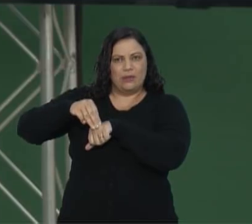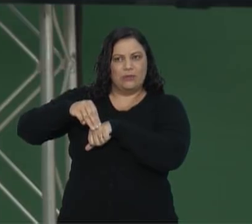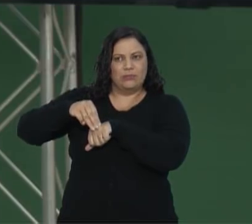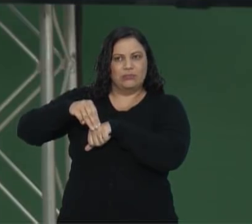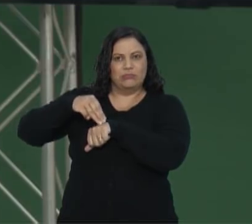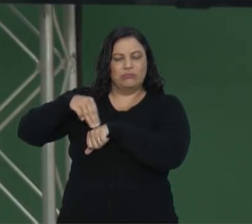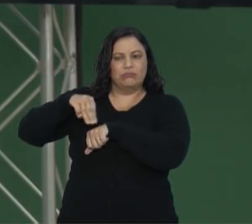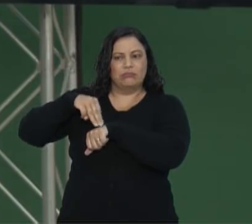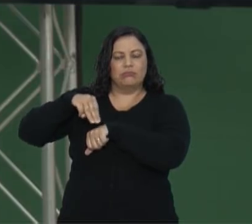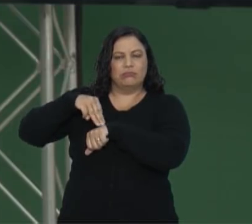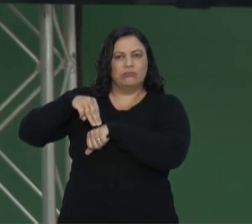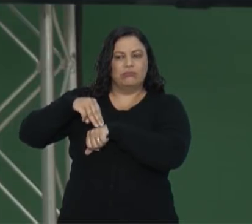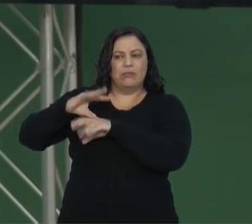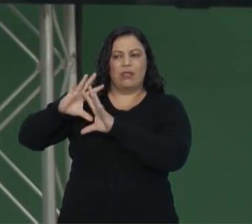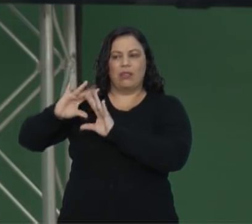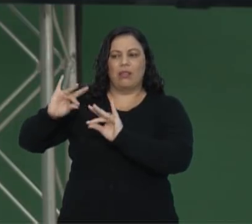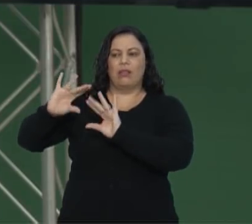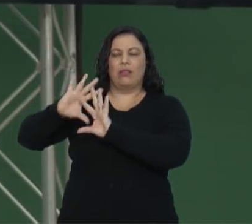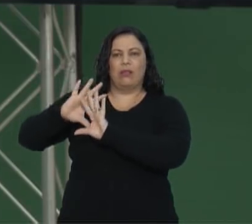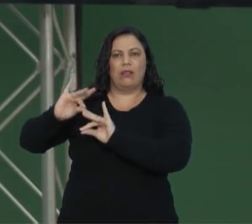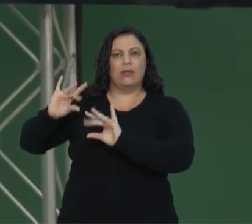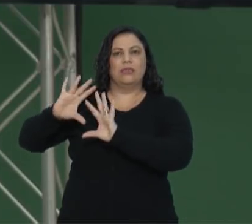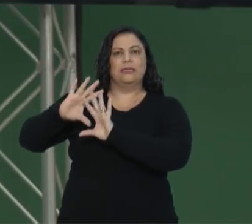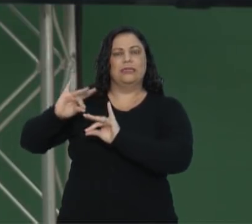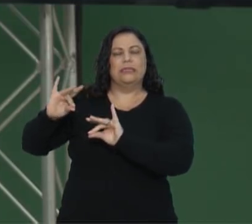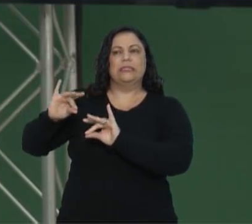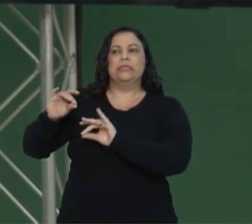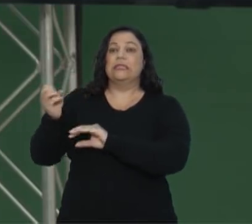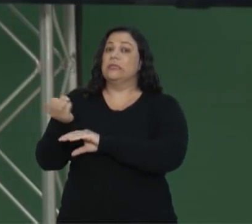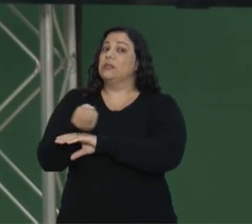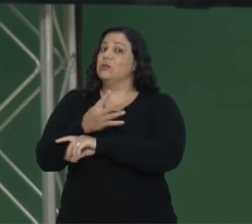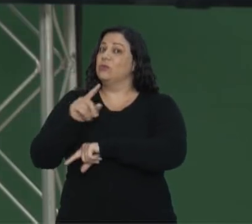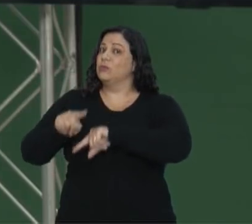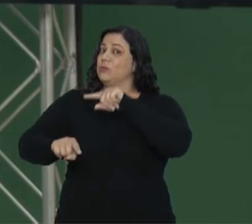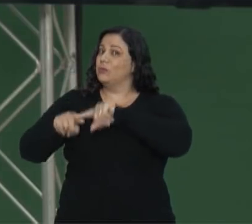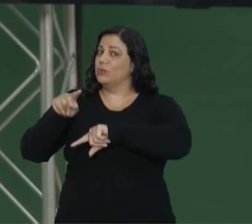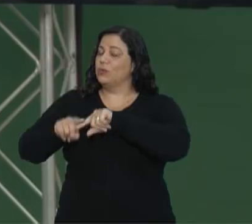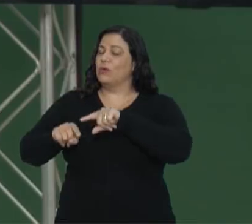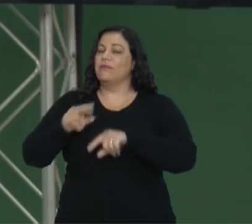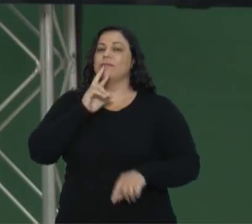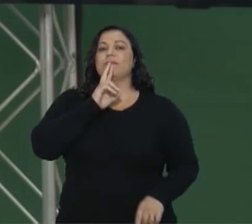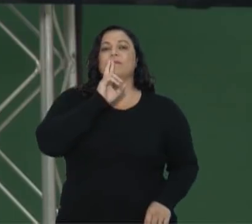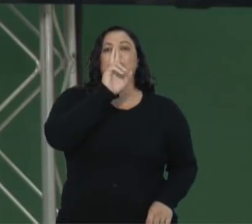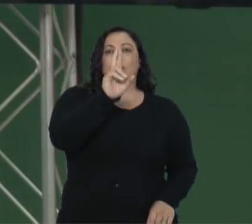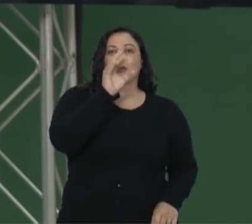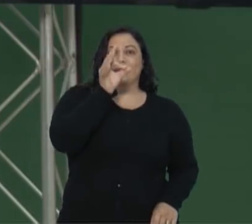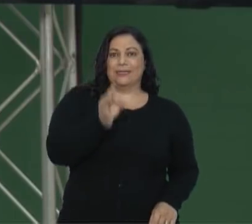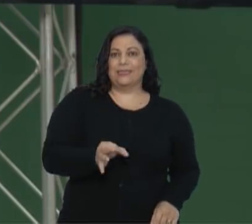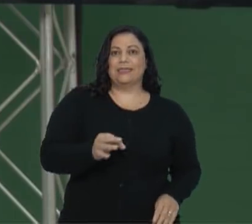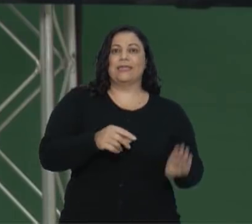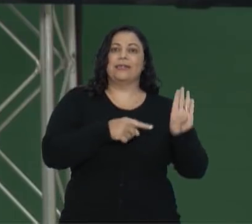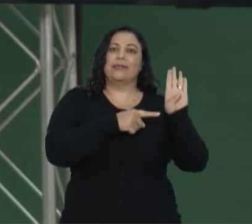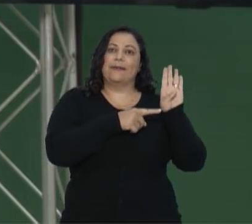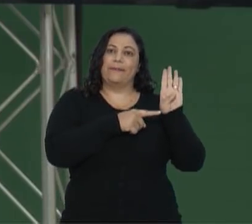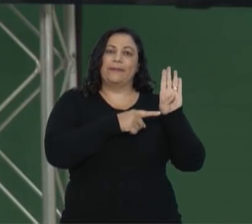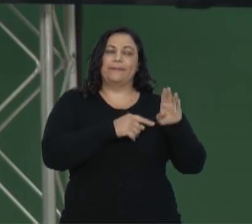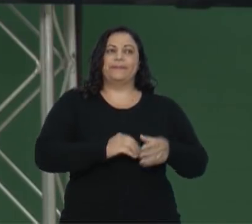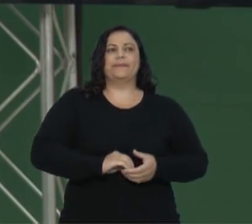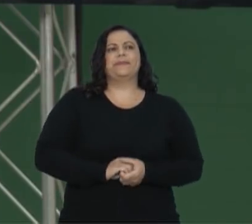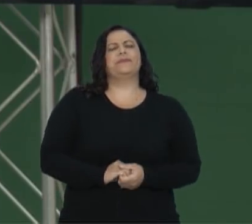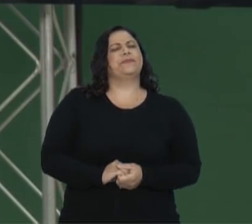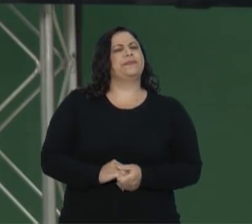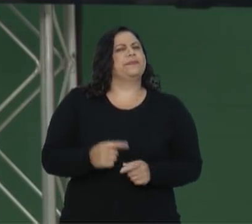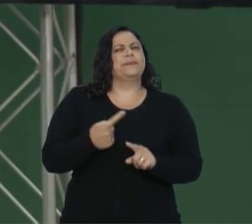característica mais espessa. Percebam que eu produzi algo novo. Então a resposta correta, B. Por que não é a situação